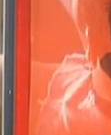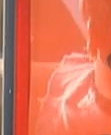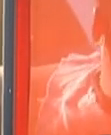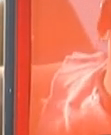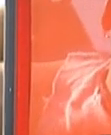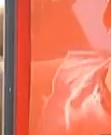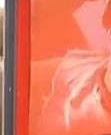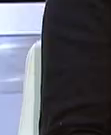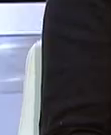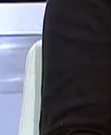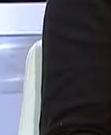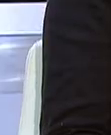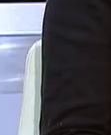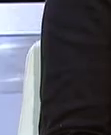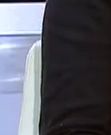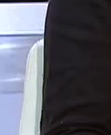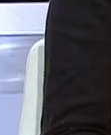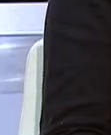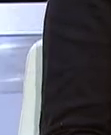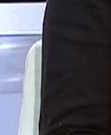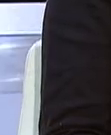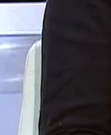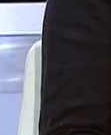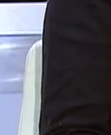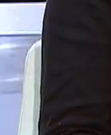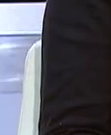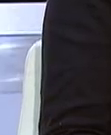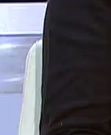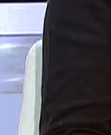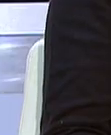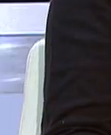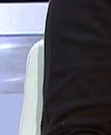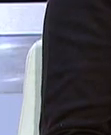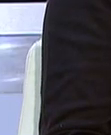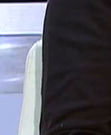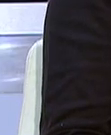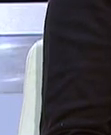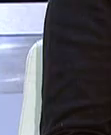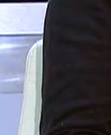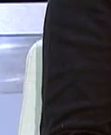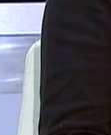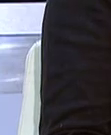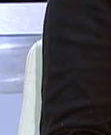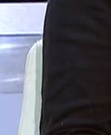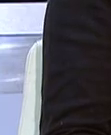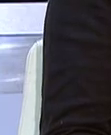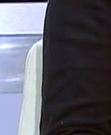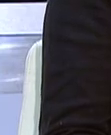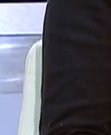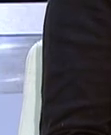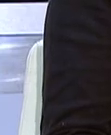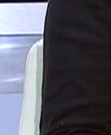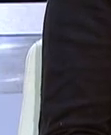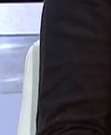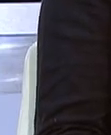Eu não posso chegar aqui a lado nenhum. Desliguei a televisão e fechei-me sozinho a pensar. O que é que eu podia fazer para me sentir